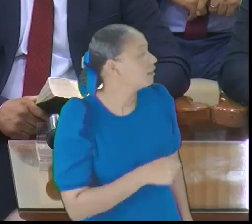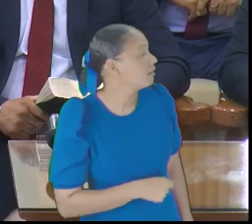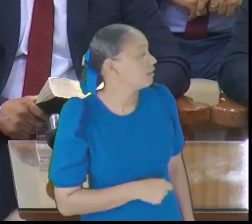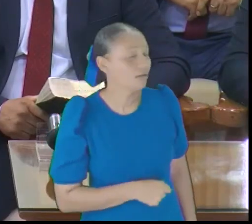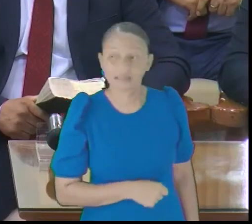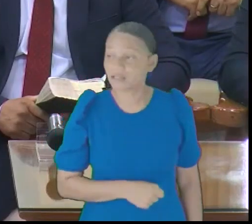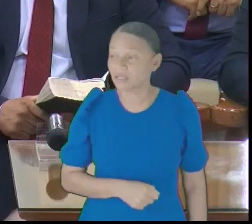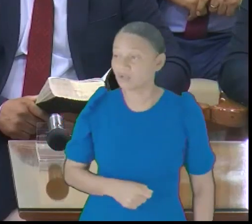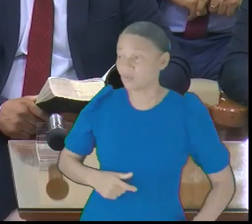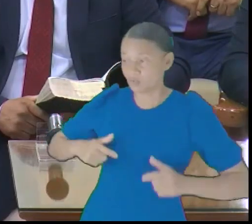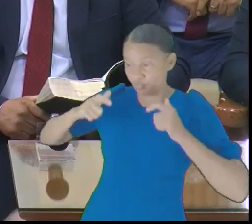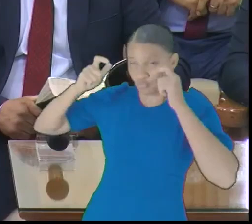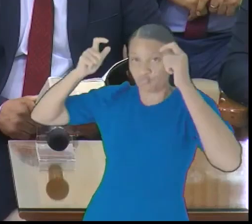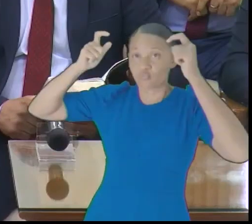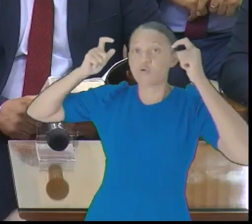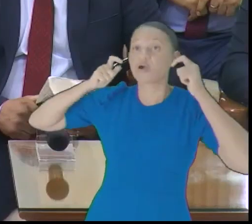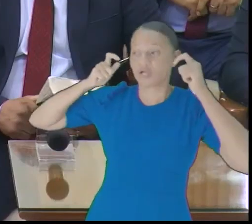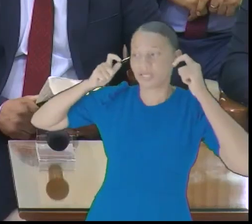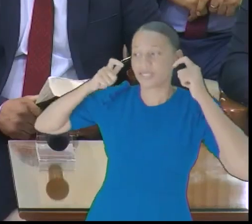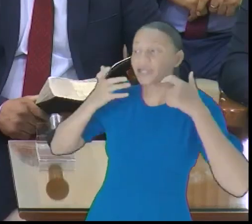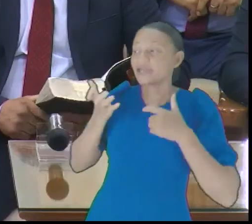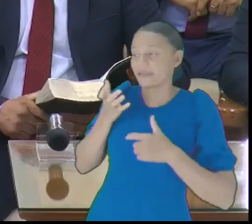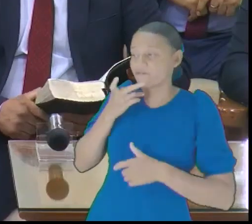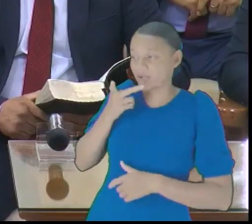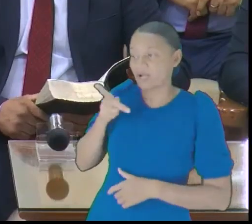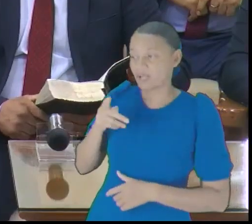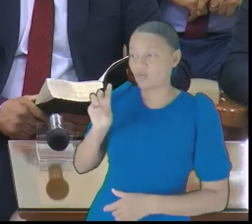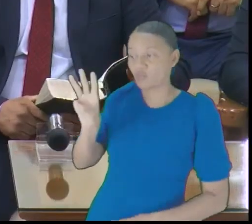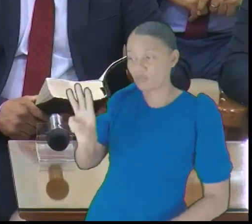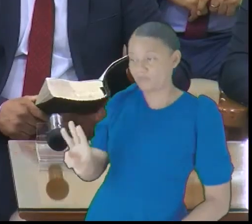É Sua Majestade, o Rei.